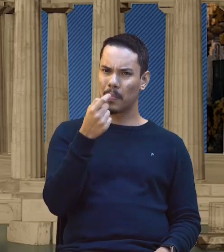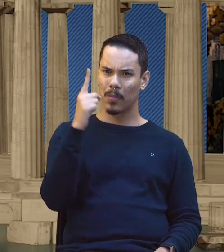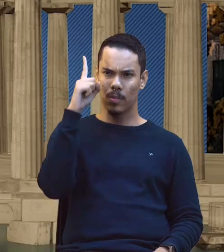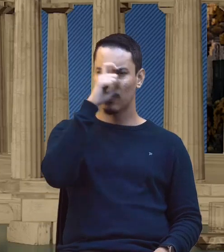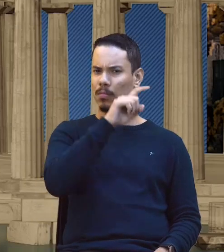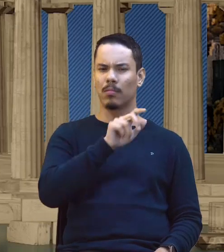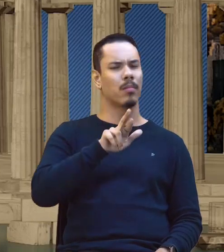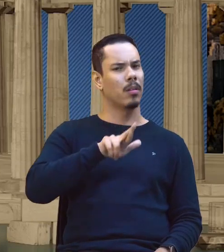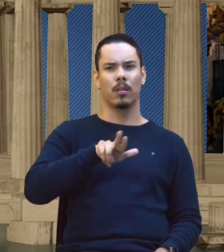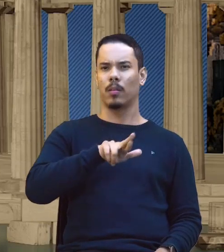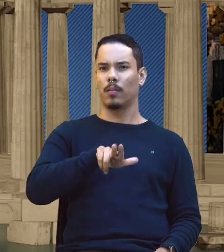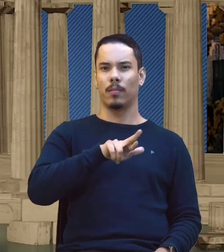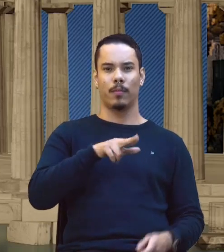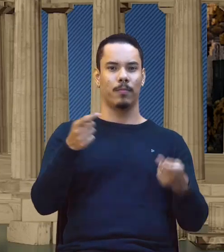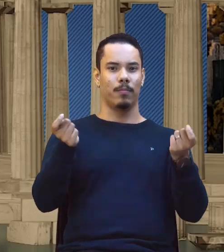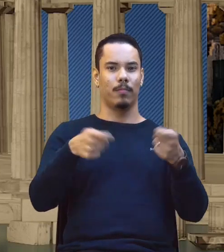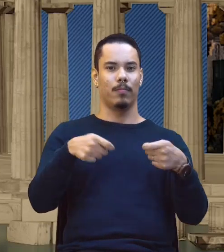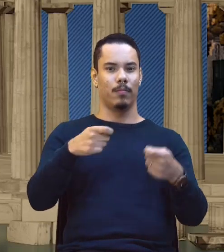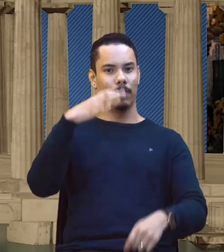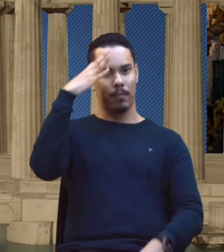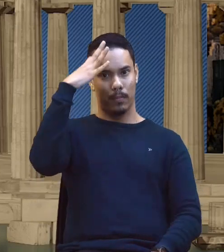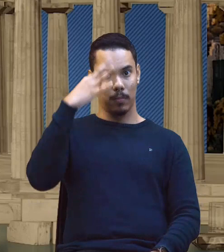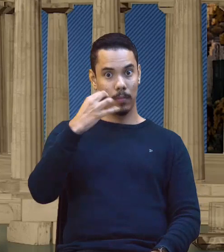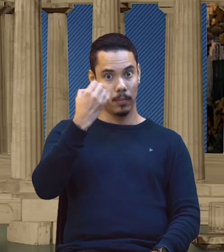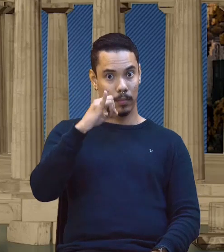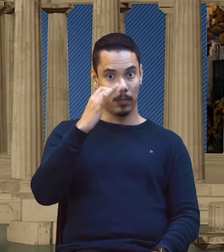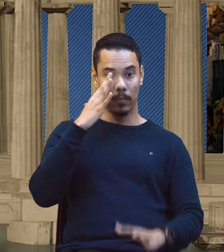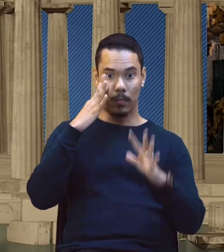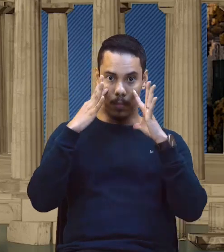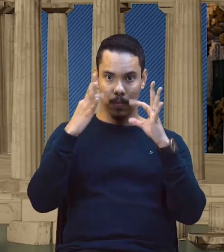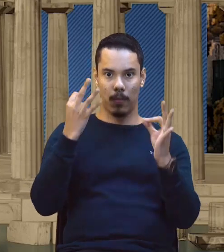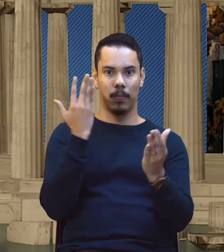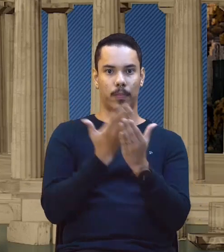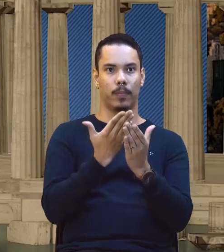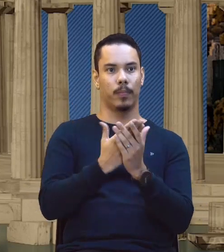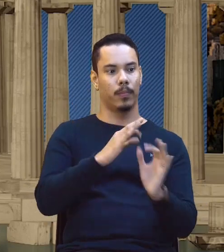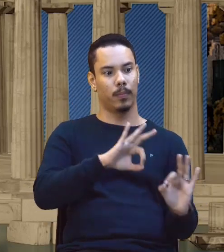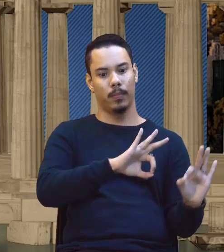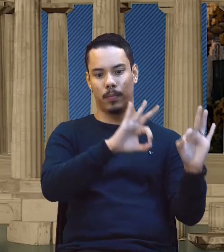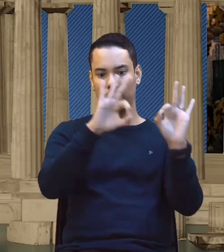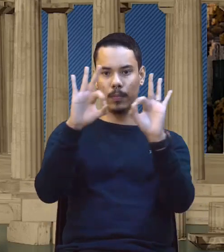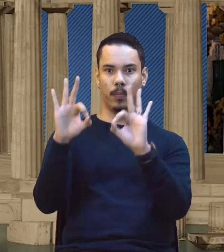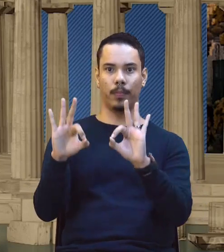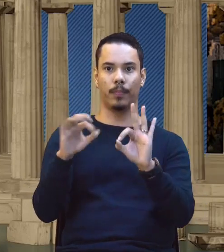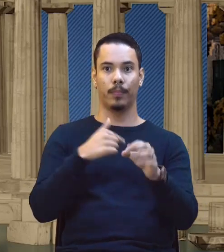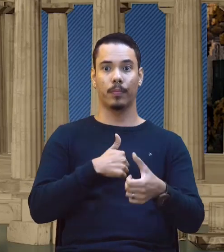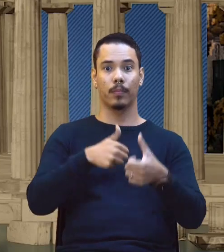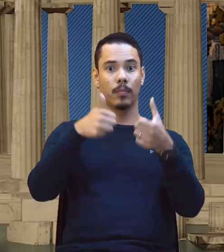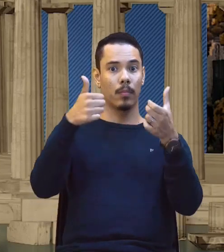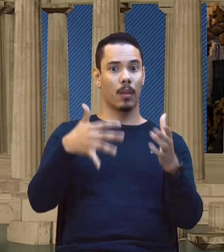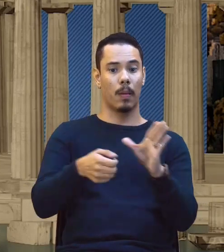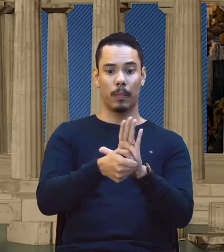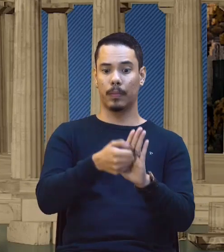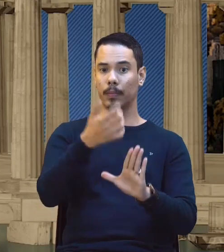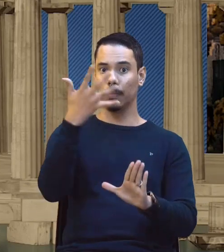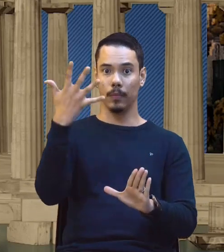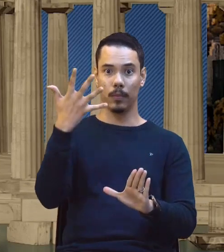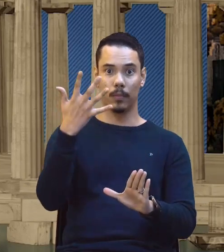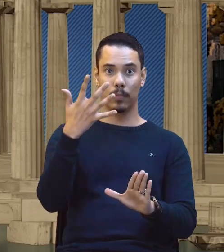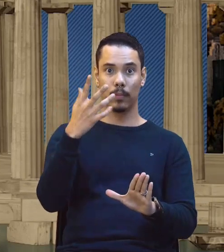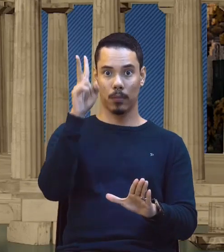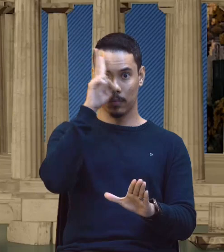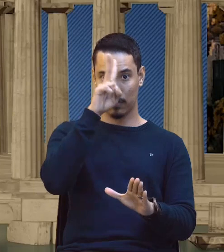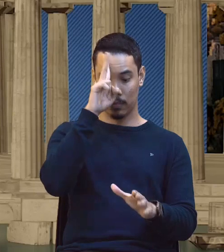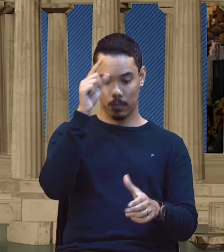é. Se você prestou atenção durante a aula, eu falei para vocês, um dos critérios para ser